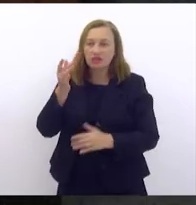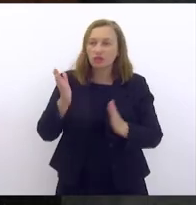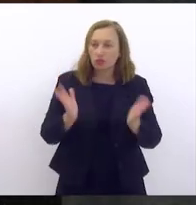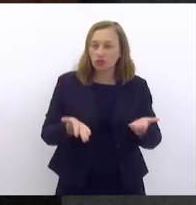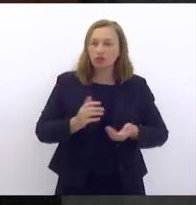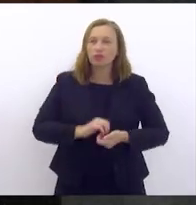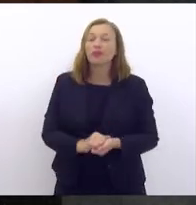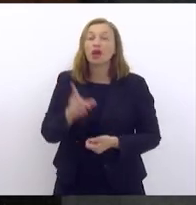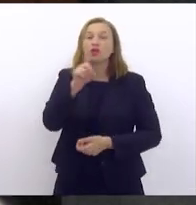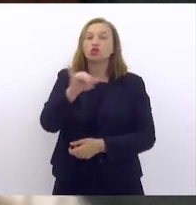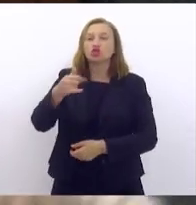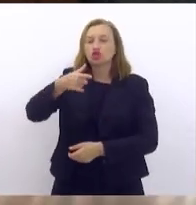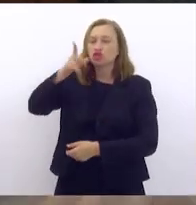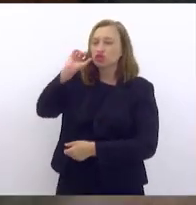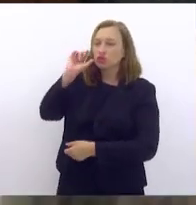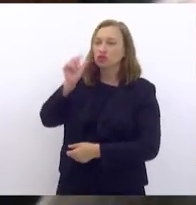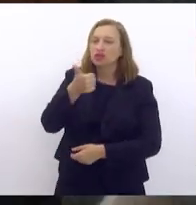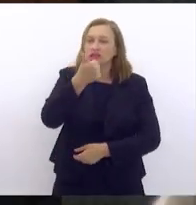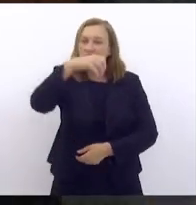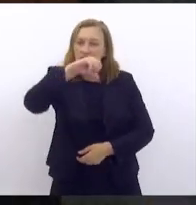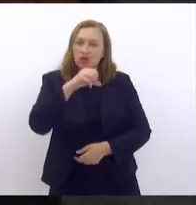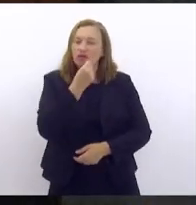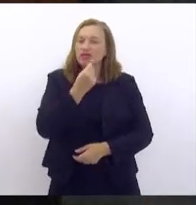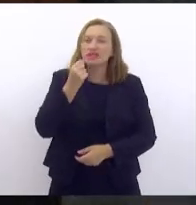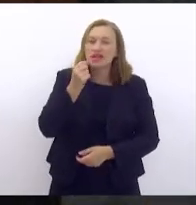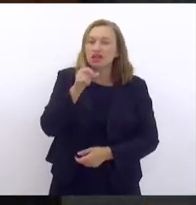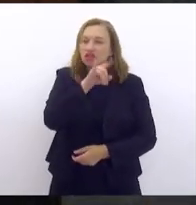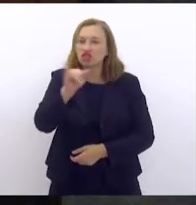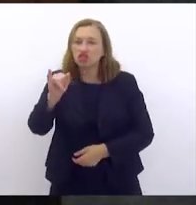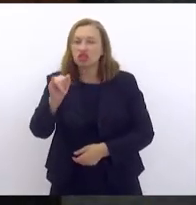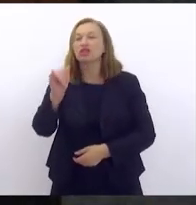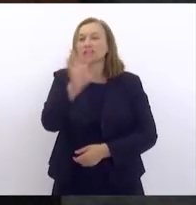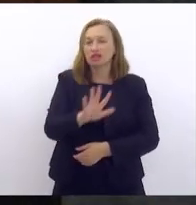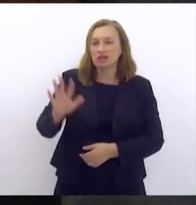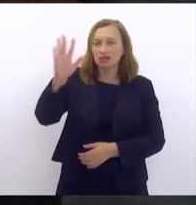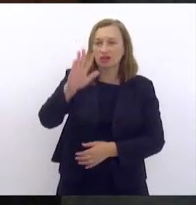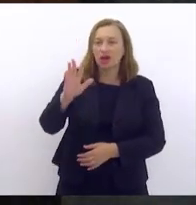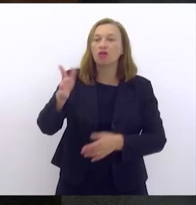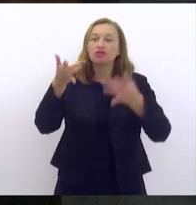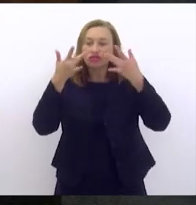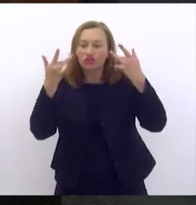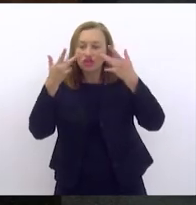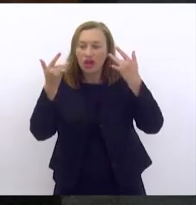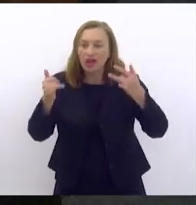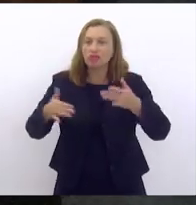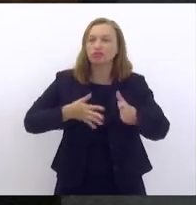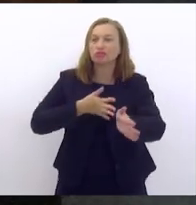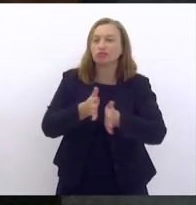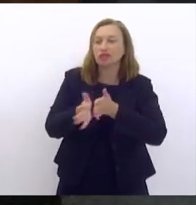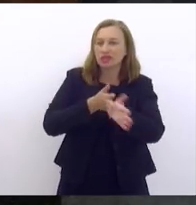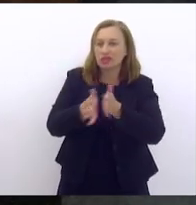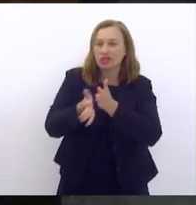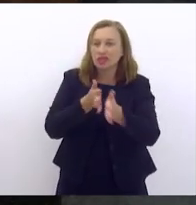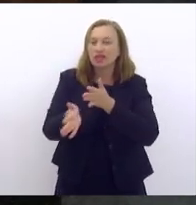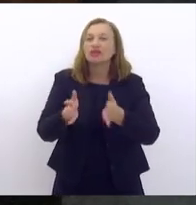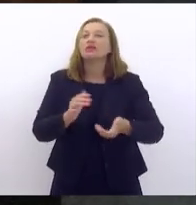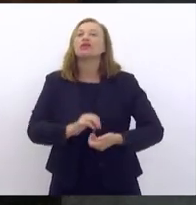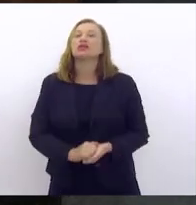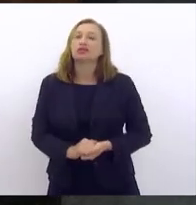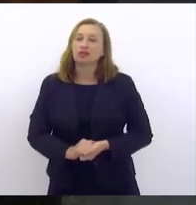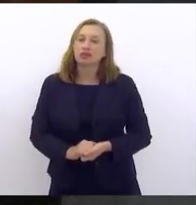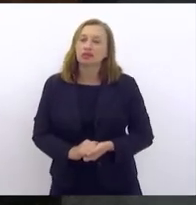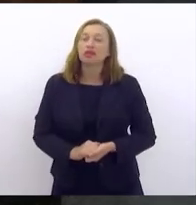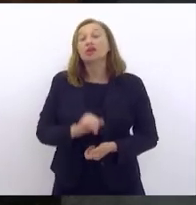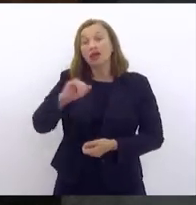que o dia de ontem, 19 de setembro, foi o Dia Nacional do Teatro Acessível, também o Dia Municipal do Teatro Acessível.